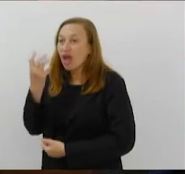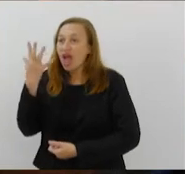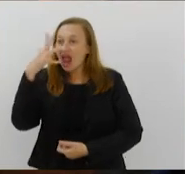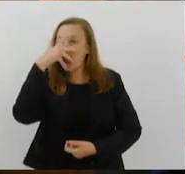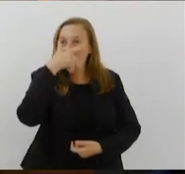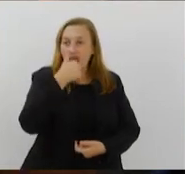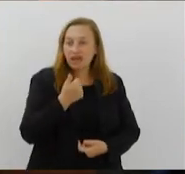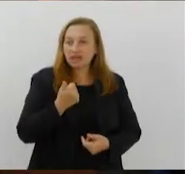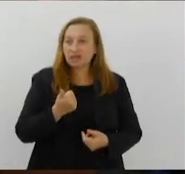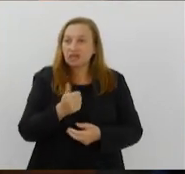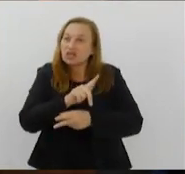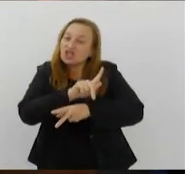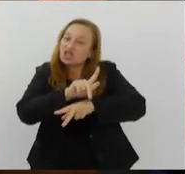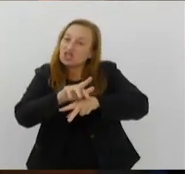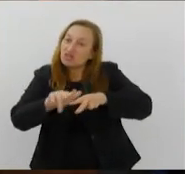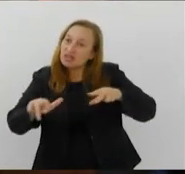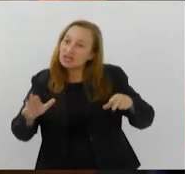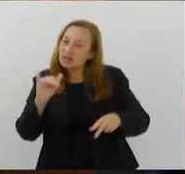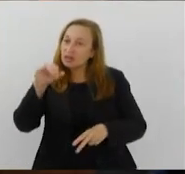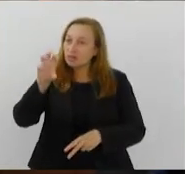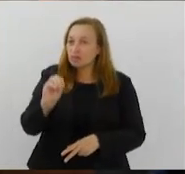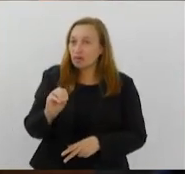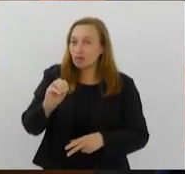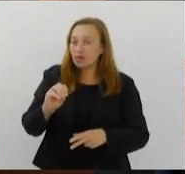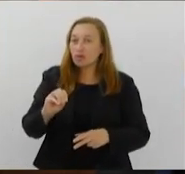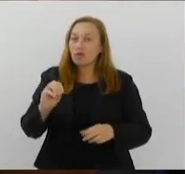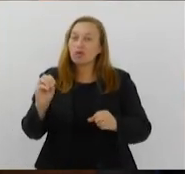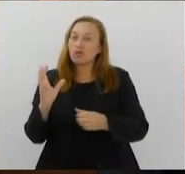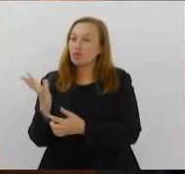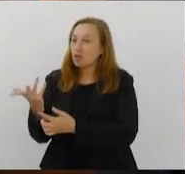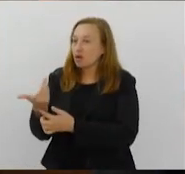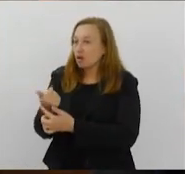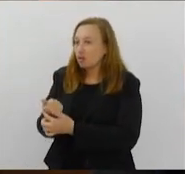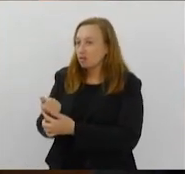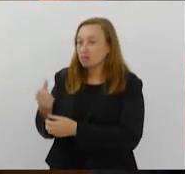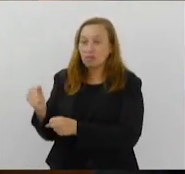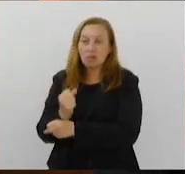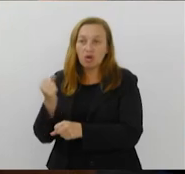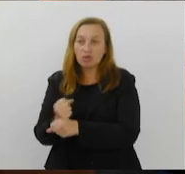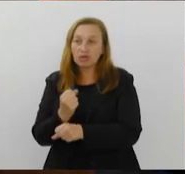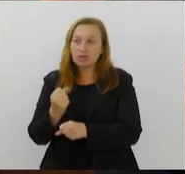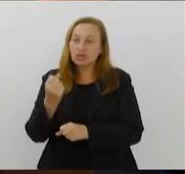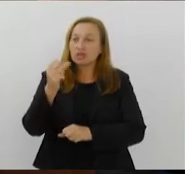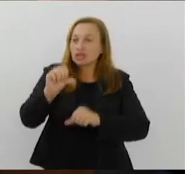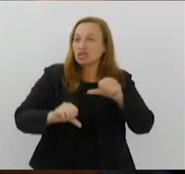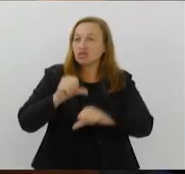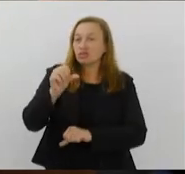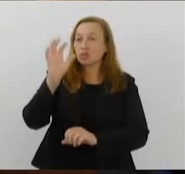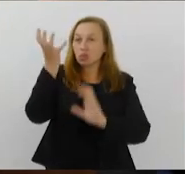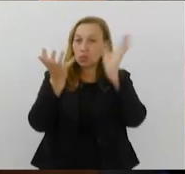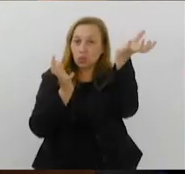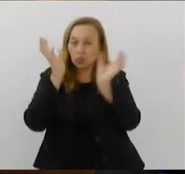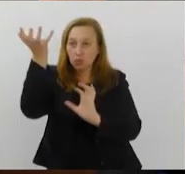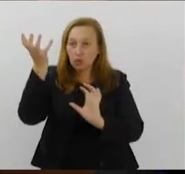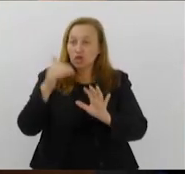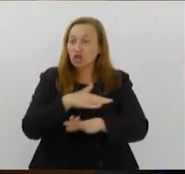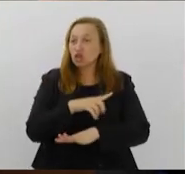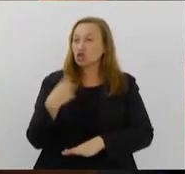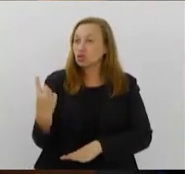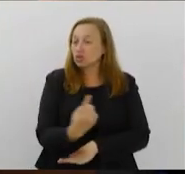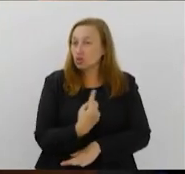uma biodiversidade, uma obra de arte, passa por transformações climáticas irreparáveis. E todos